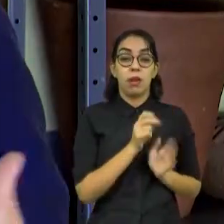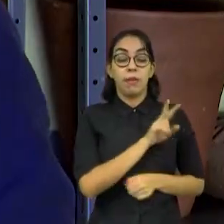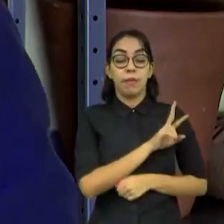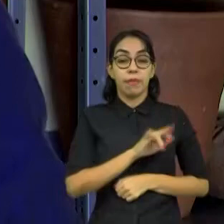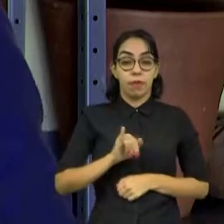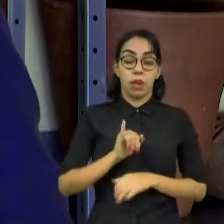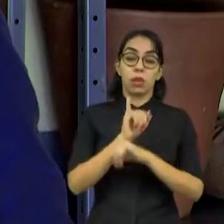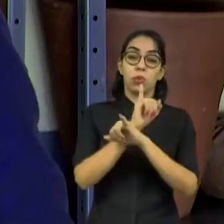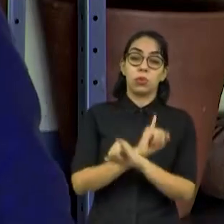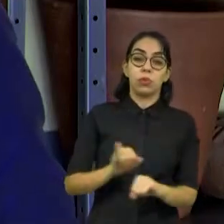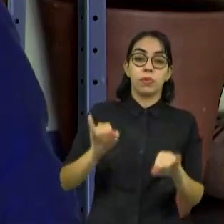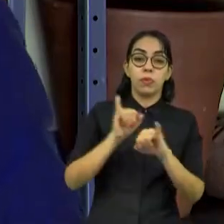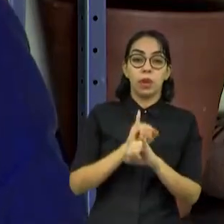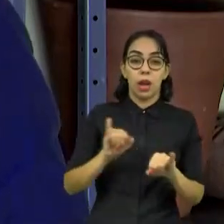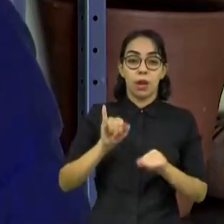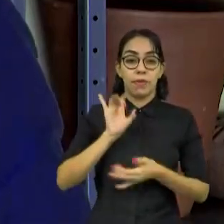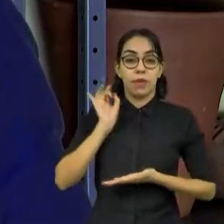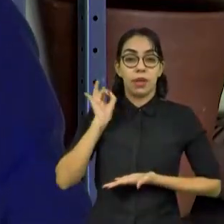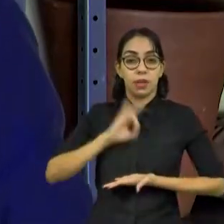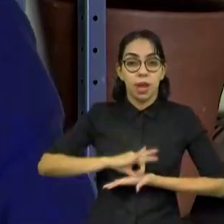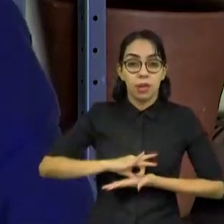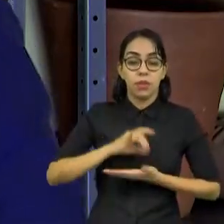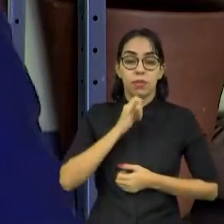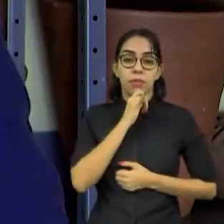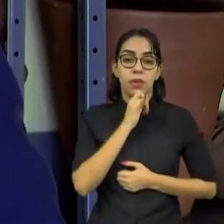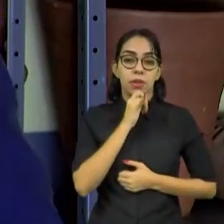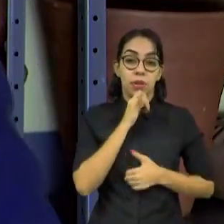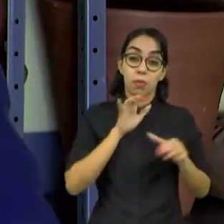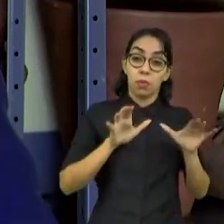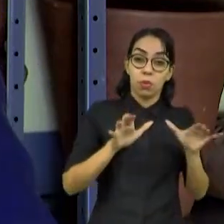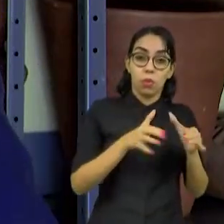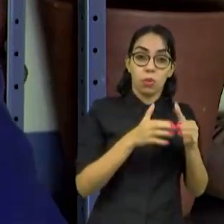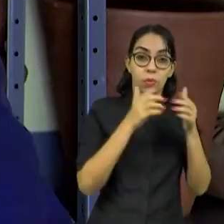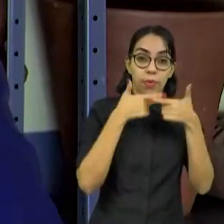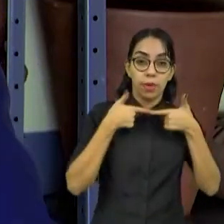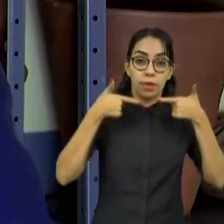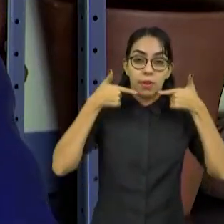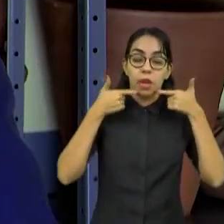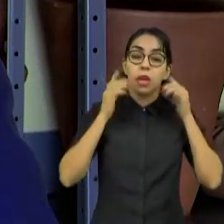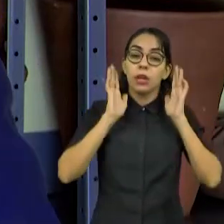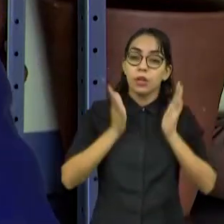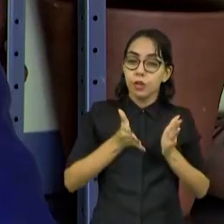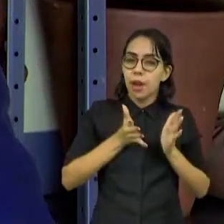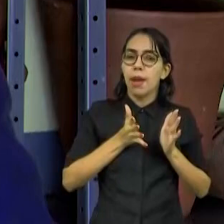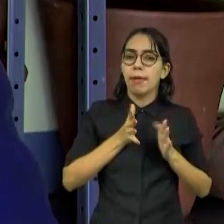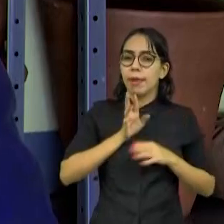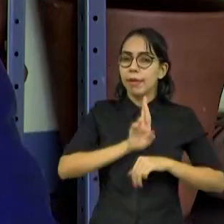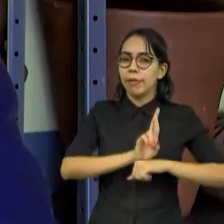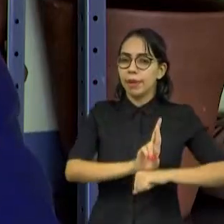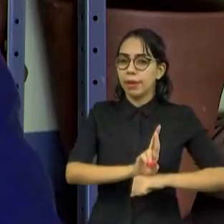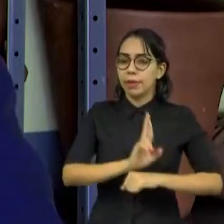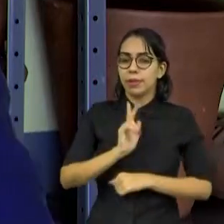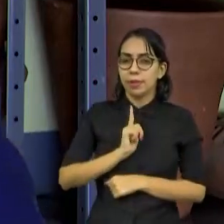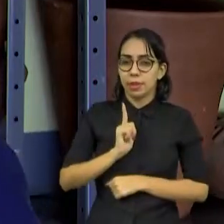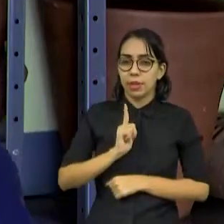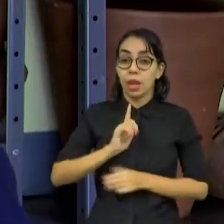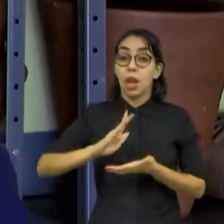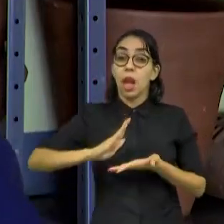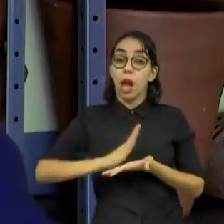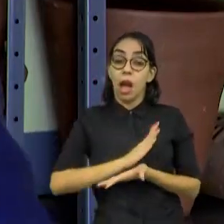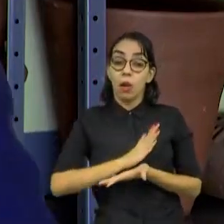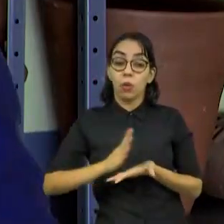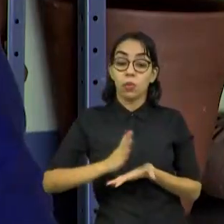produto, né? A Cerâmica da Alegria, justamente por ser uma referência já local, ela já tem casos que ela está sendo falsificada,